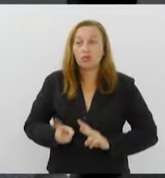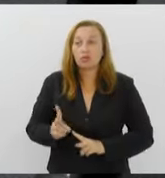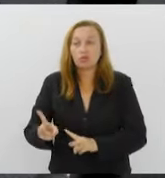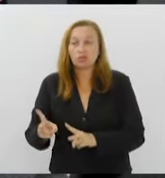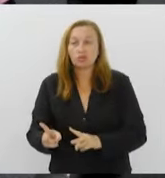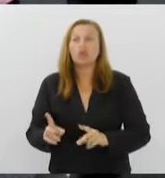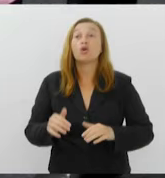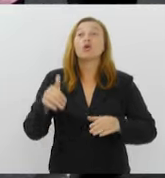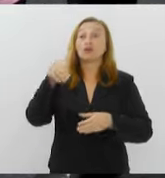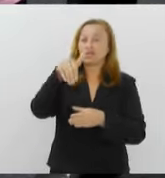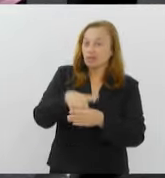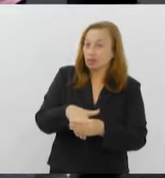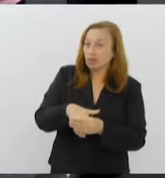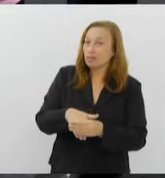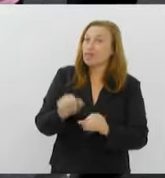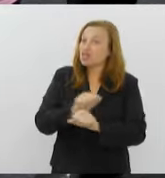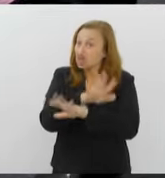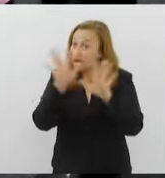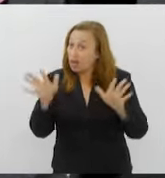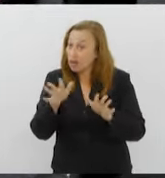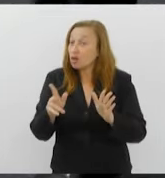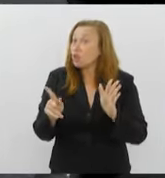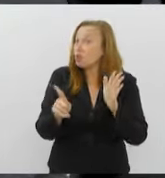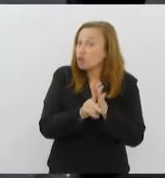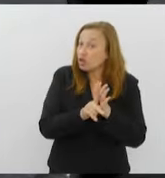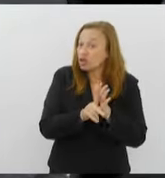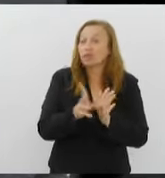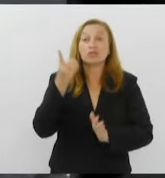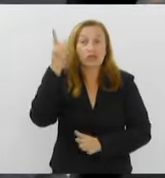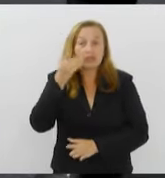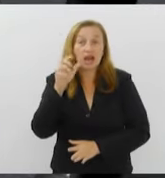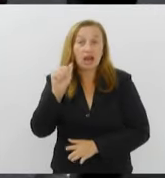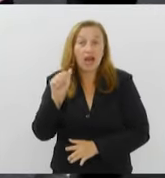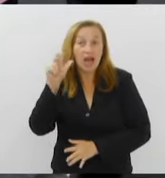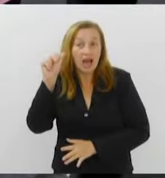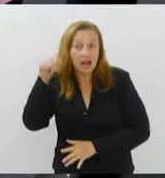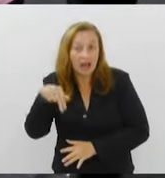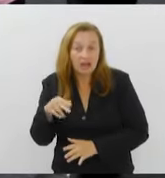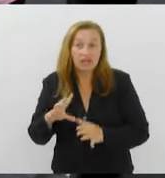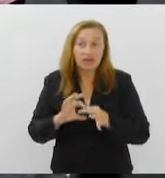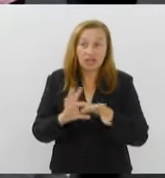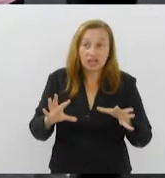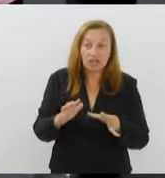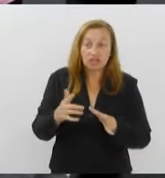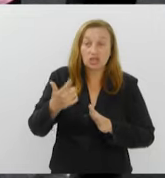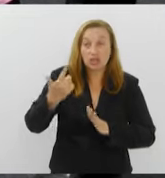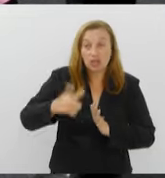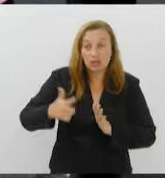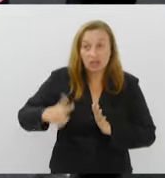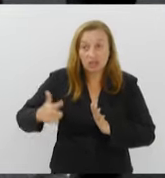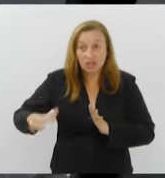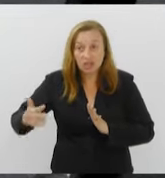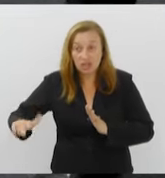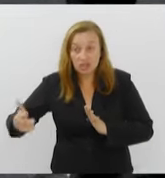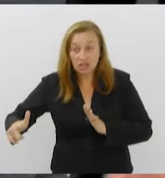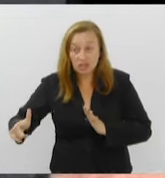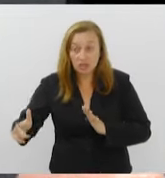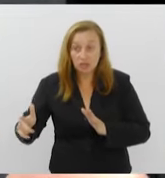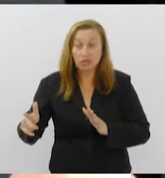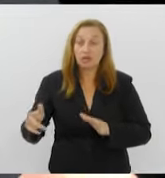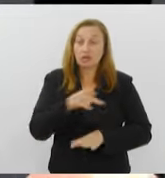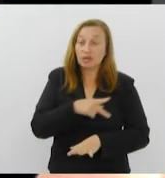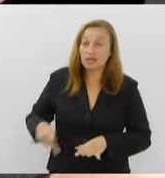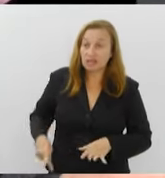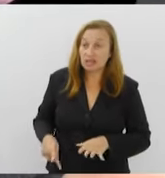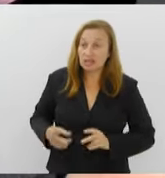que está sendo votado, para ficar claro, é que o projeto do deputado Alan Lopes vai permitir reconduções indefinidas. O parecer